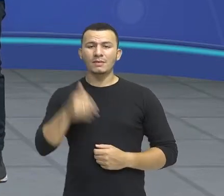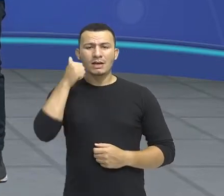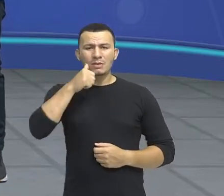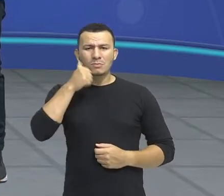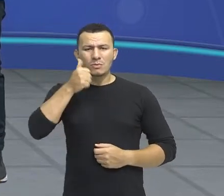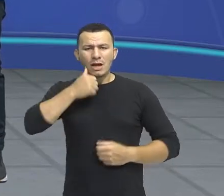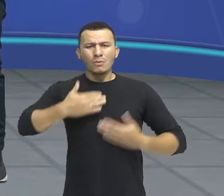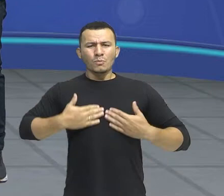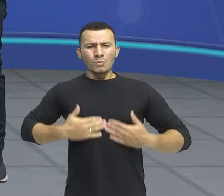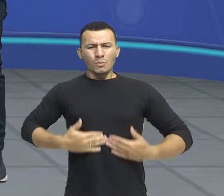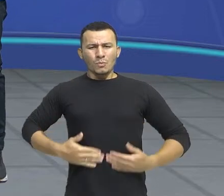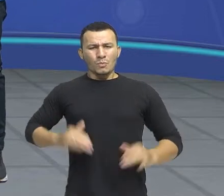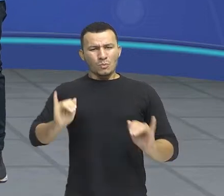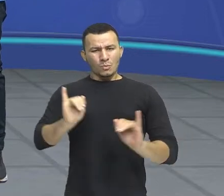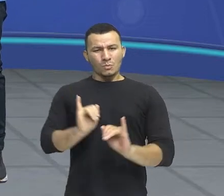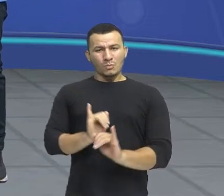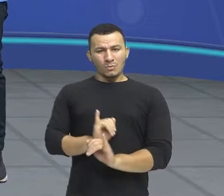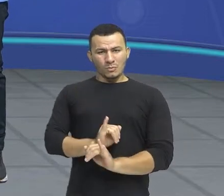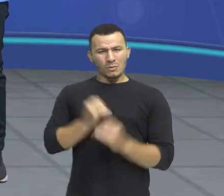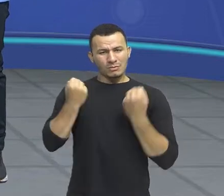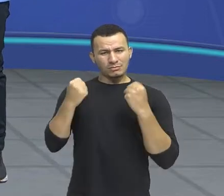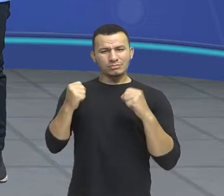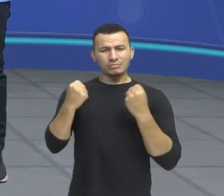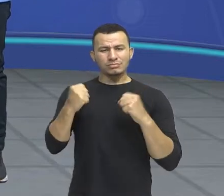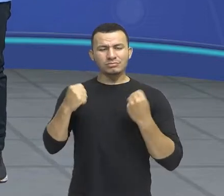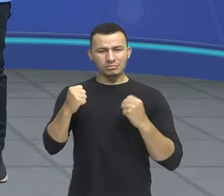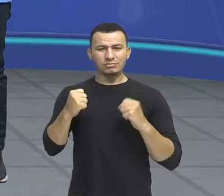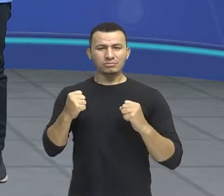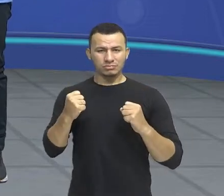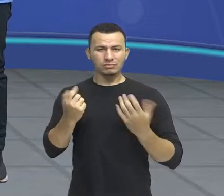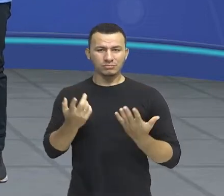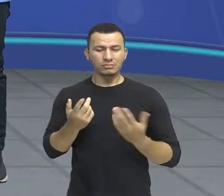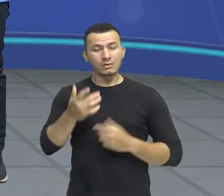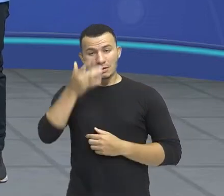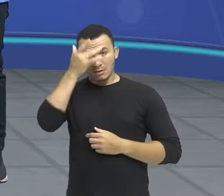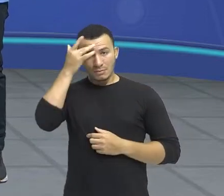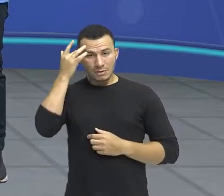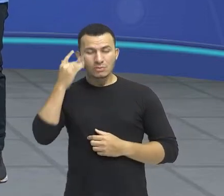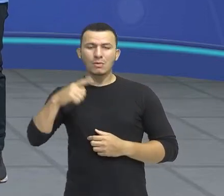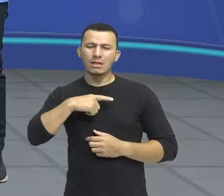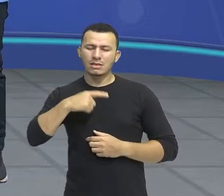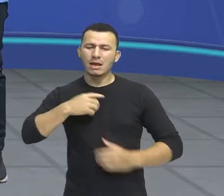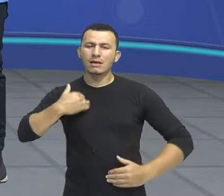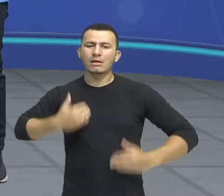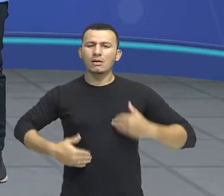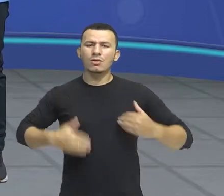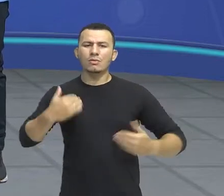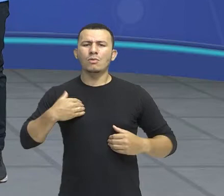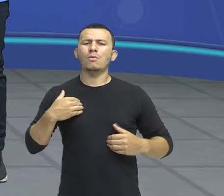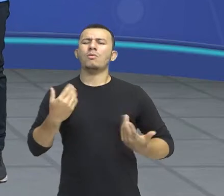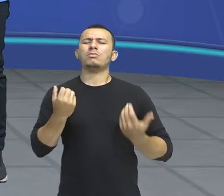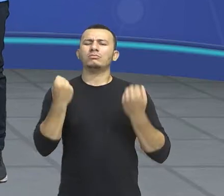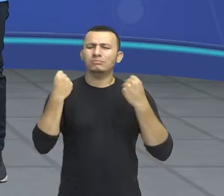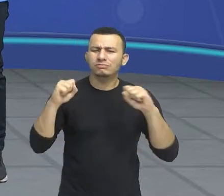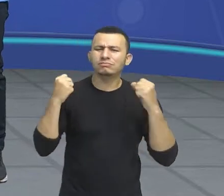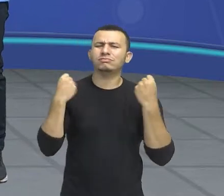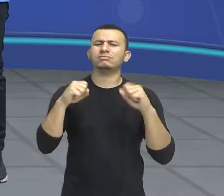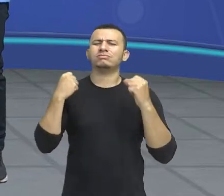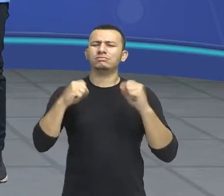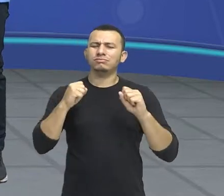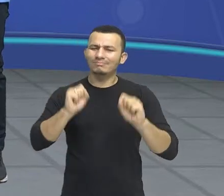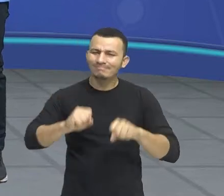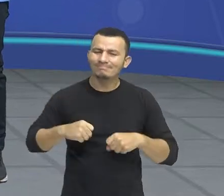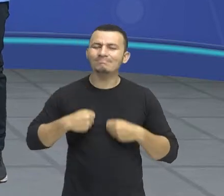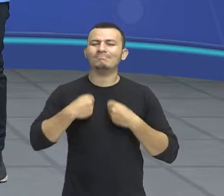sarada, né? Então é aquele aspecto físico da pessoa que tem um corpo muito trabalhado nos